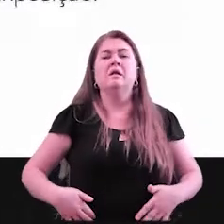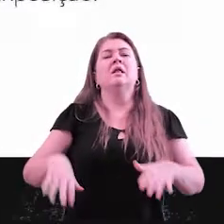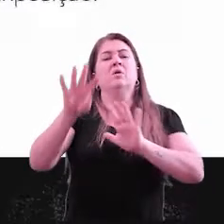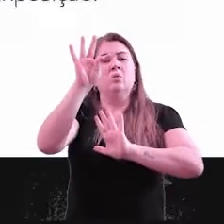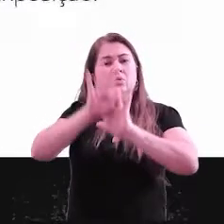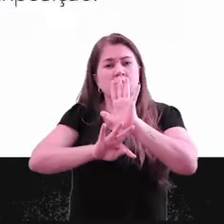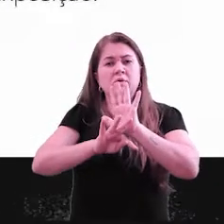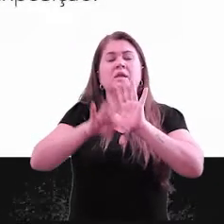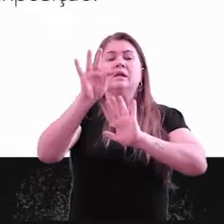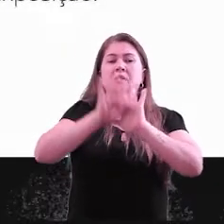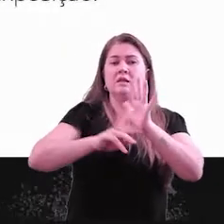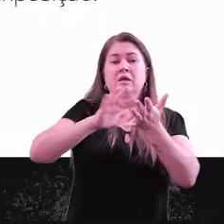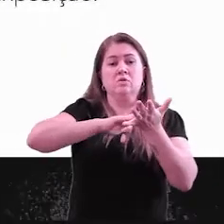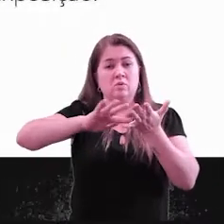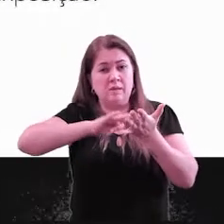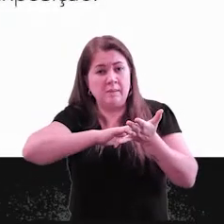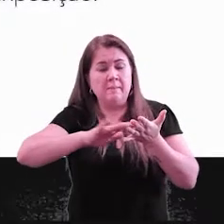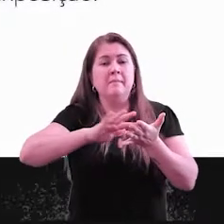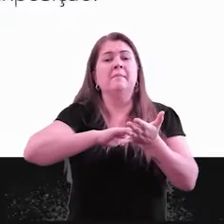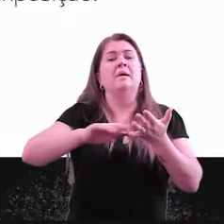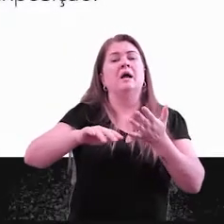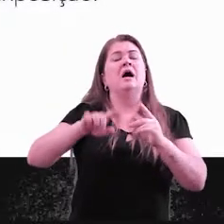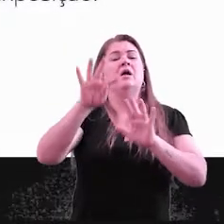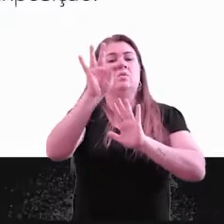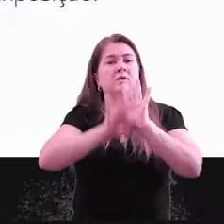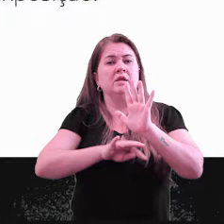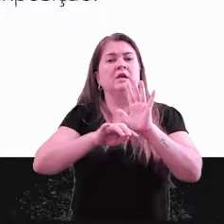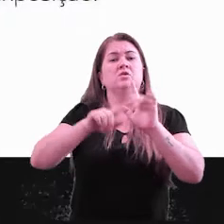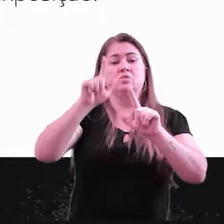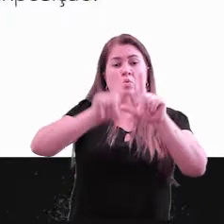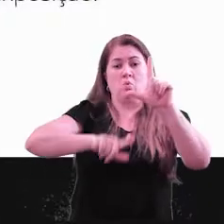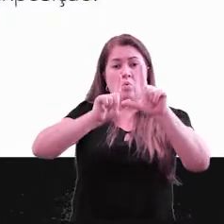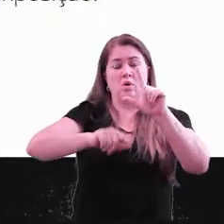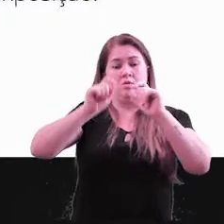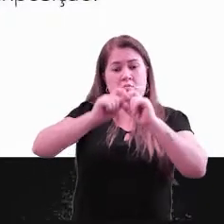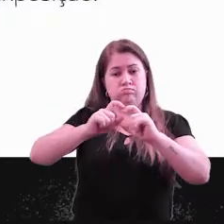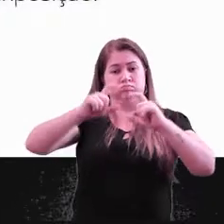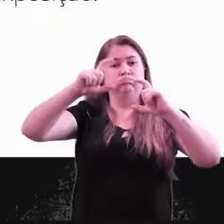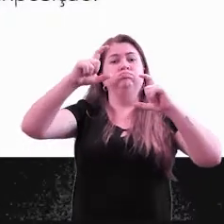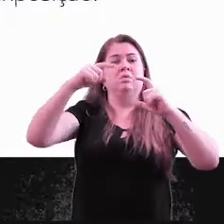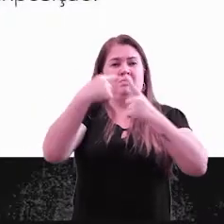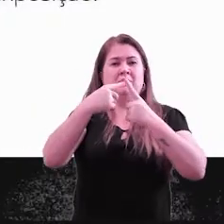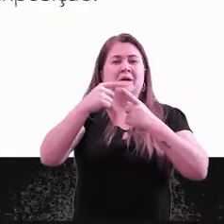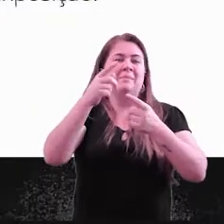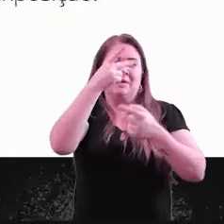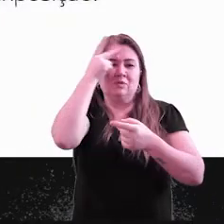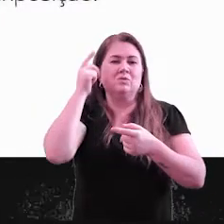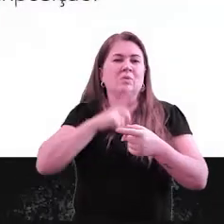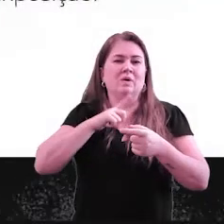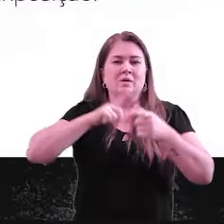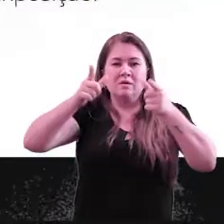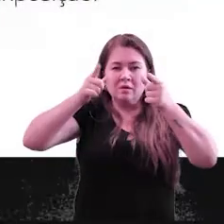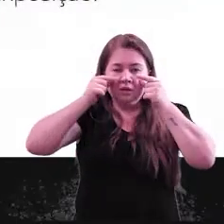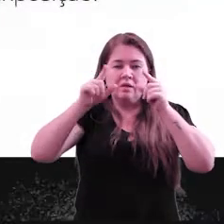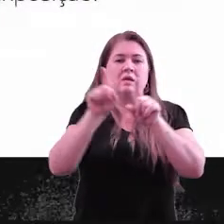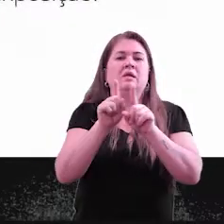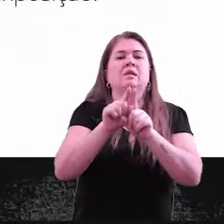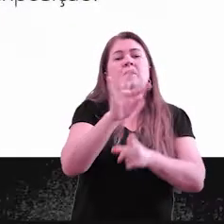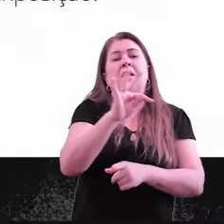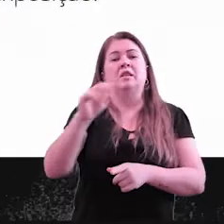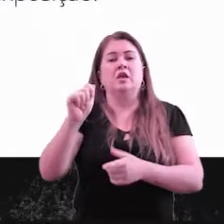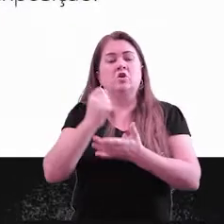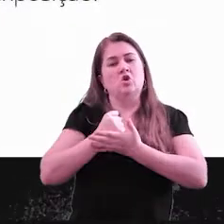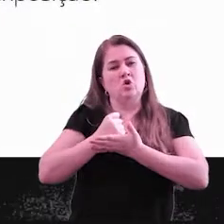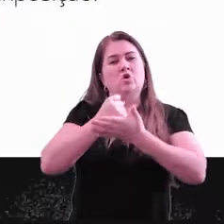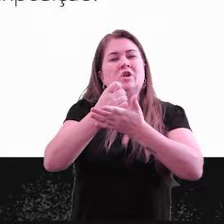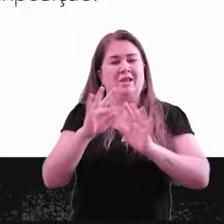com letras ampliadas para quem tem baixa visão e tecnologias assistivas para comunicação virtual, incluindo recursos de